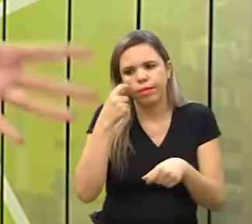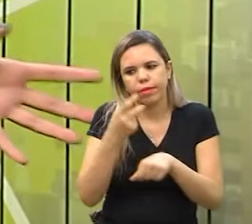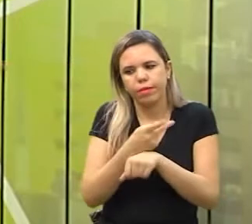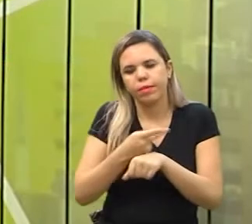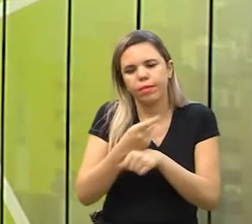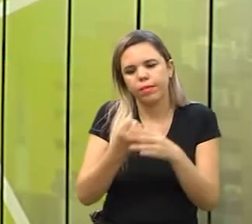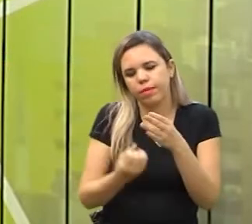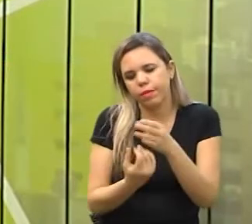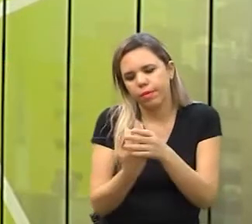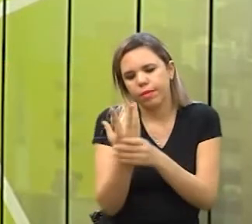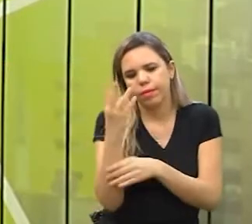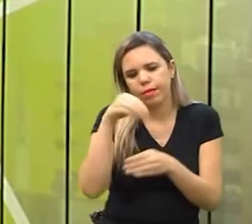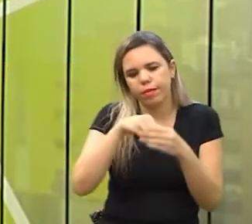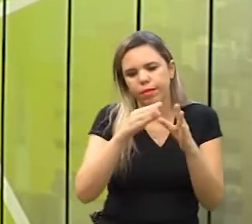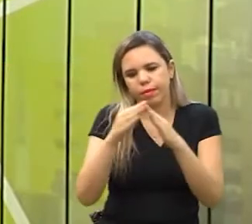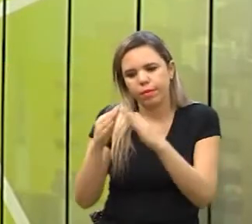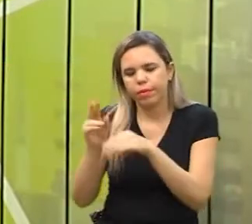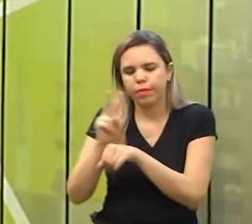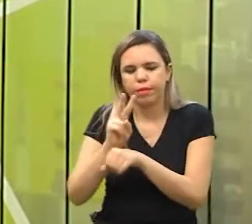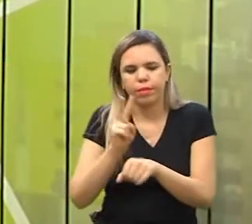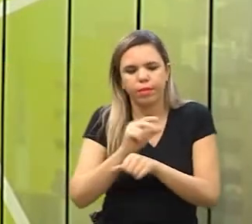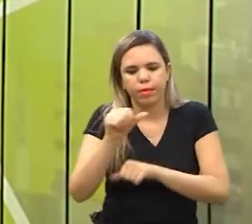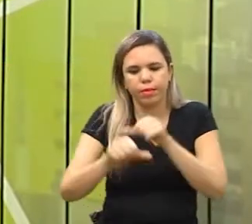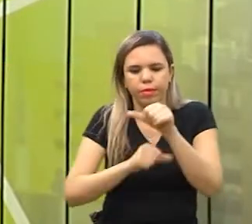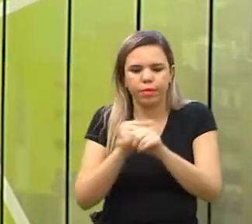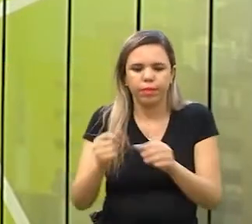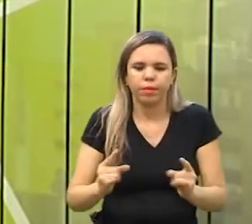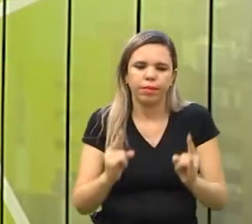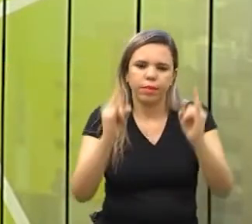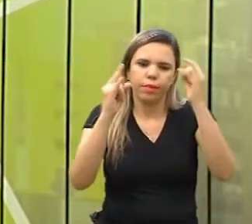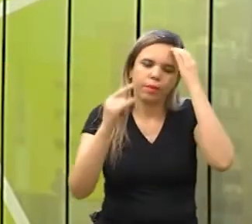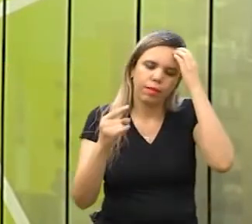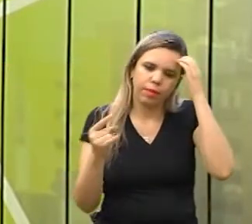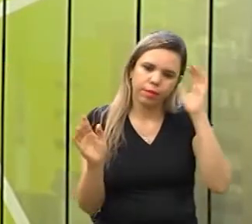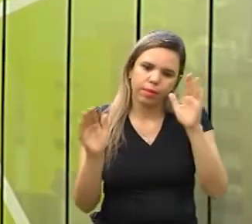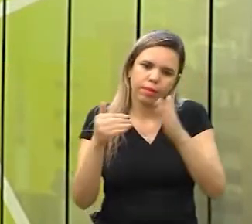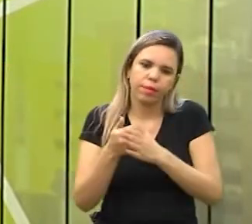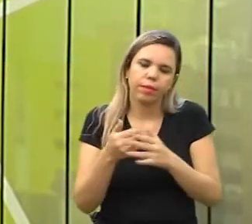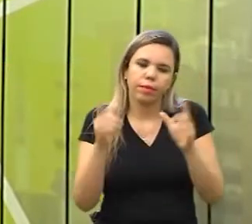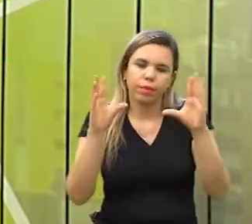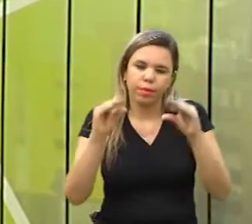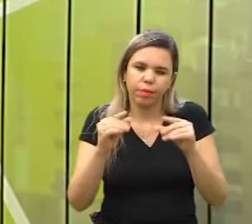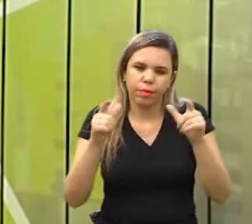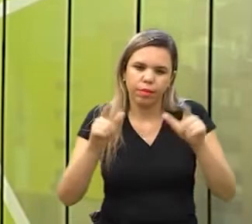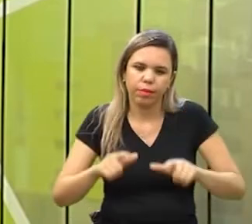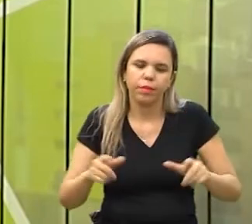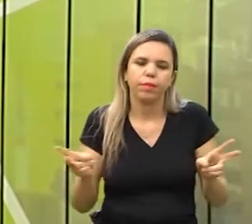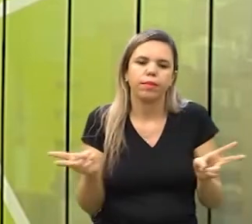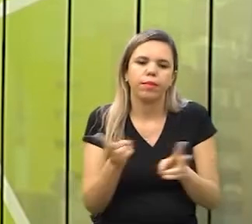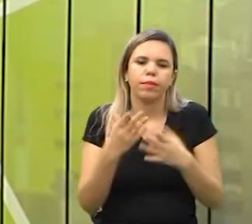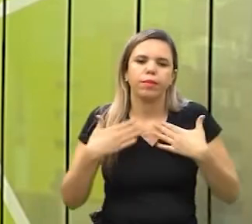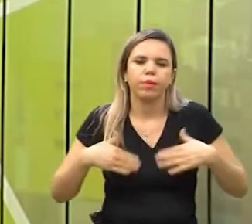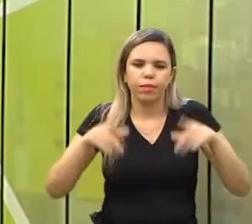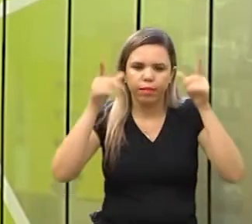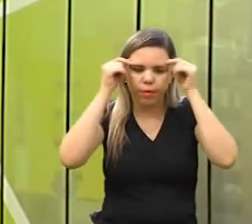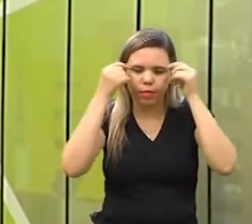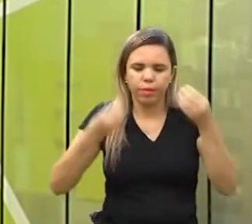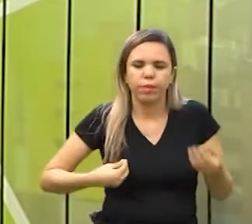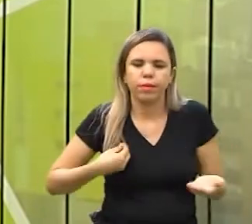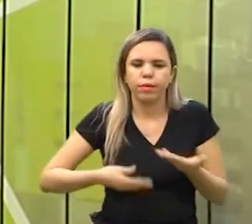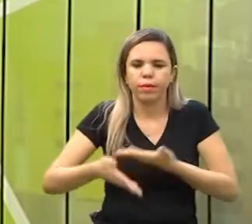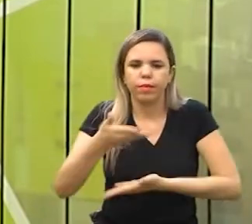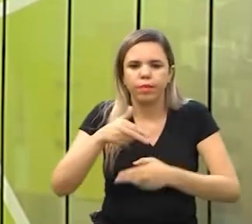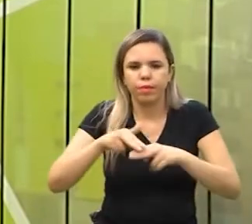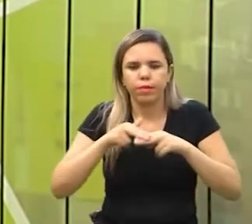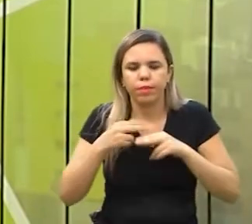gente procurar mais plantas para colocar em casa, transformar apartamentos que são muito abafados, muito escuros, em lugares mais confortáveis para